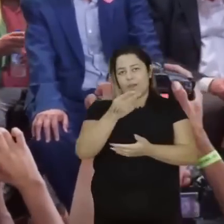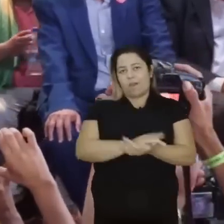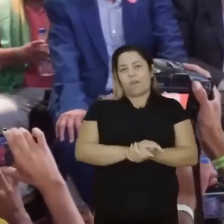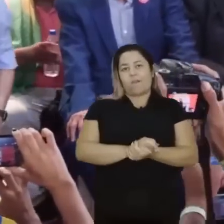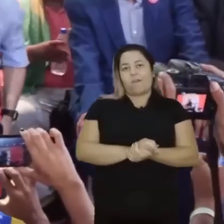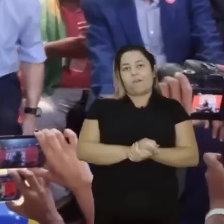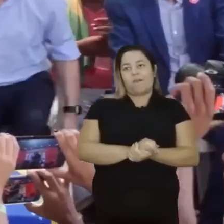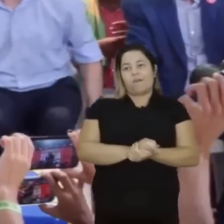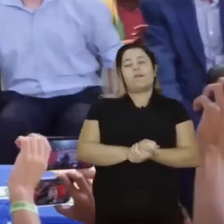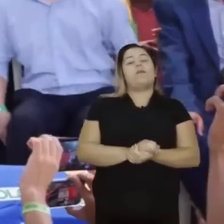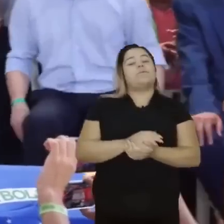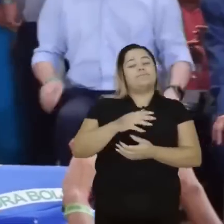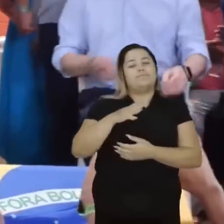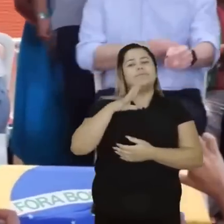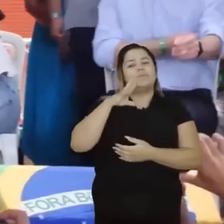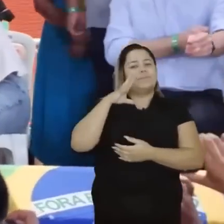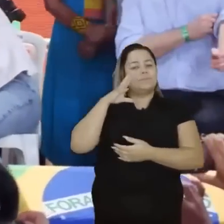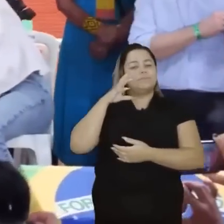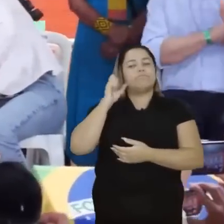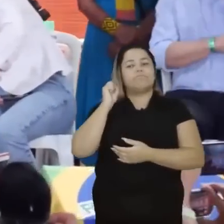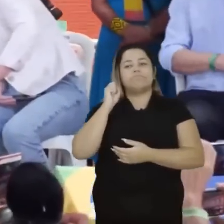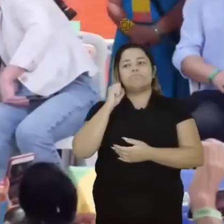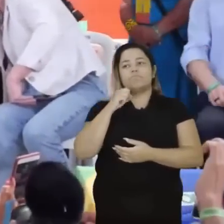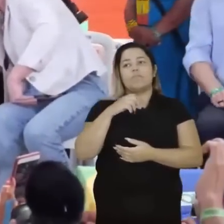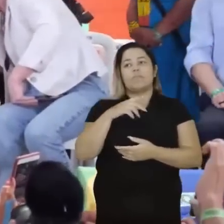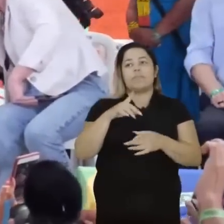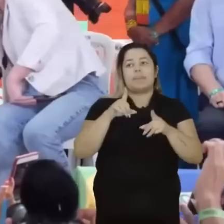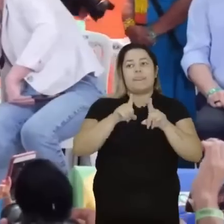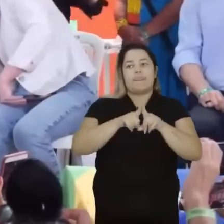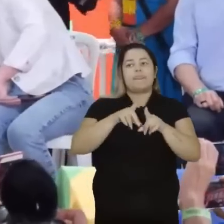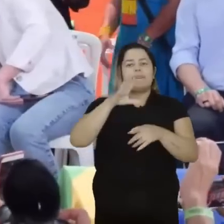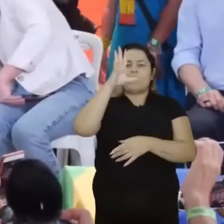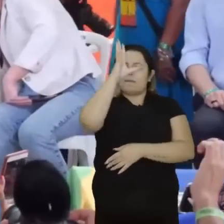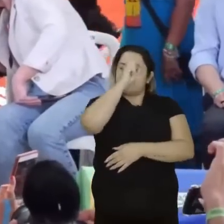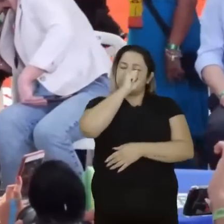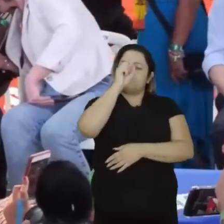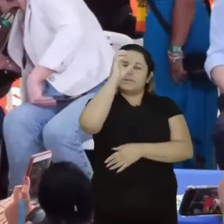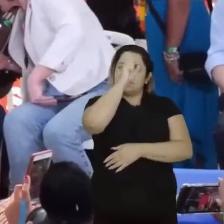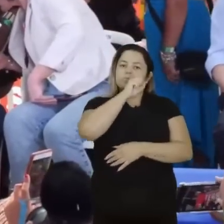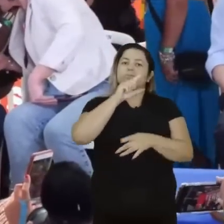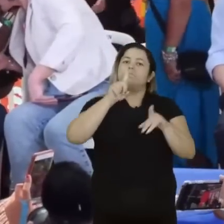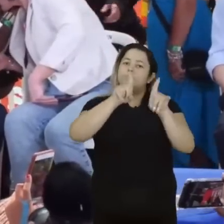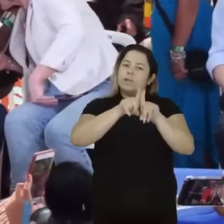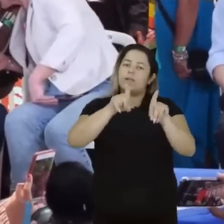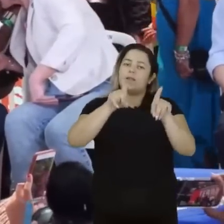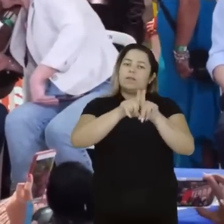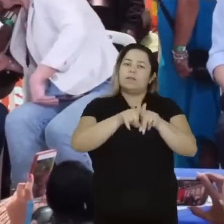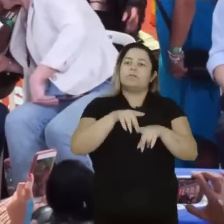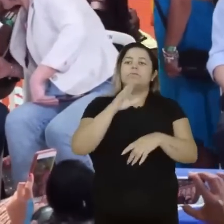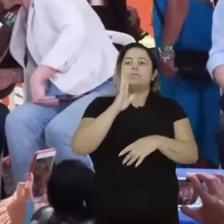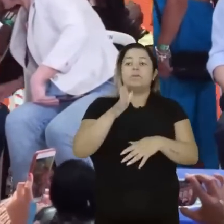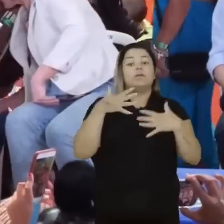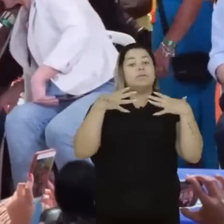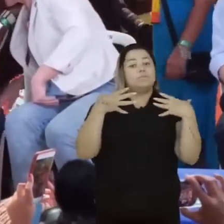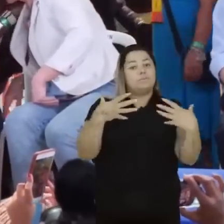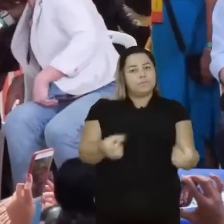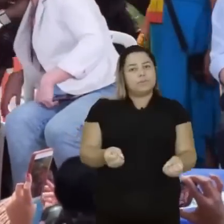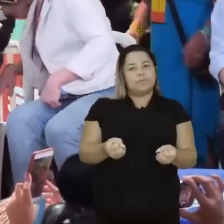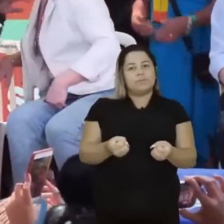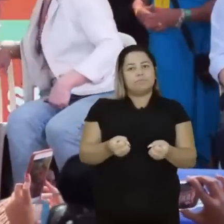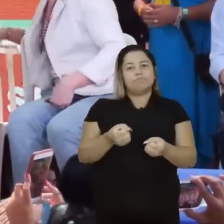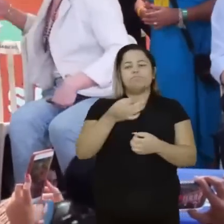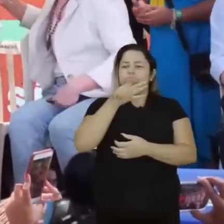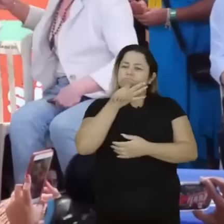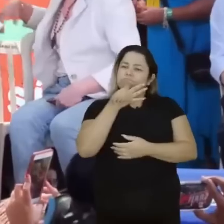Eu já ouvi tanto, já aprendi tanto, já recebi tantas